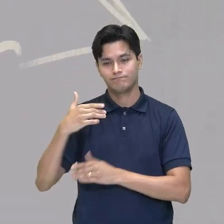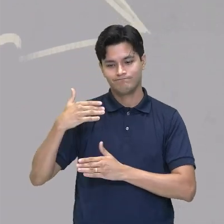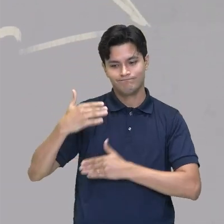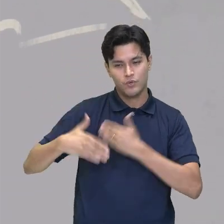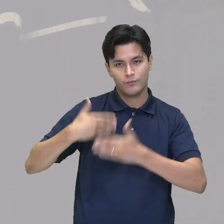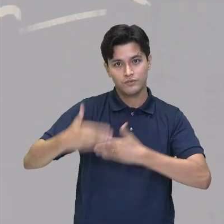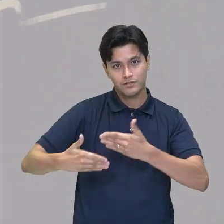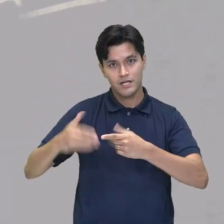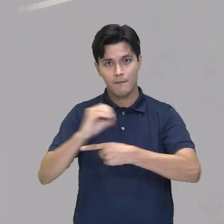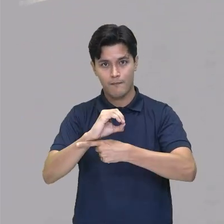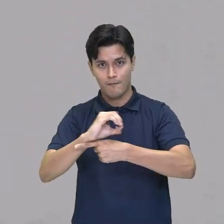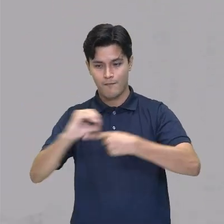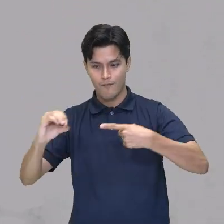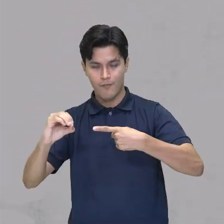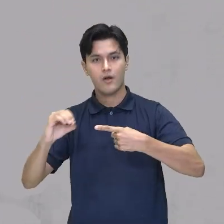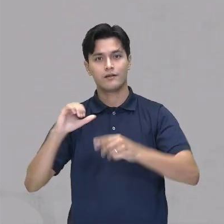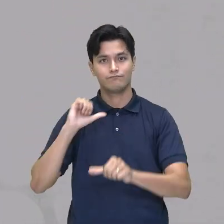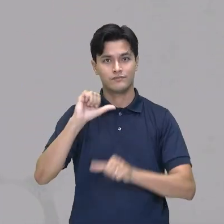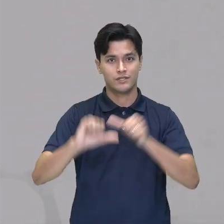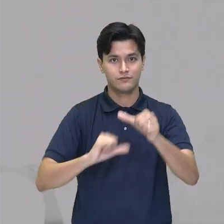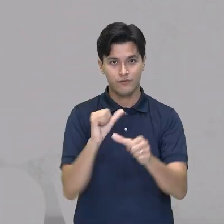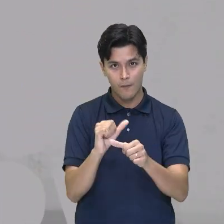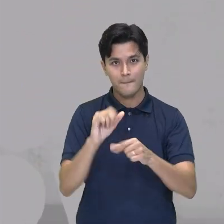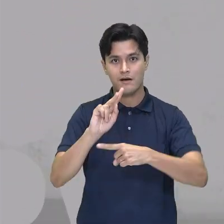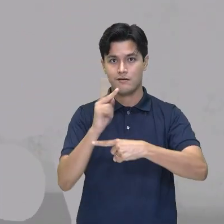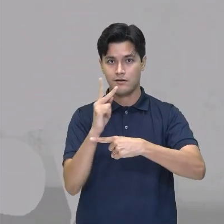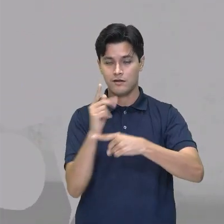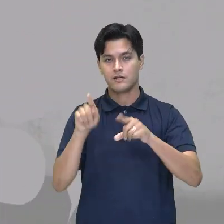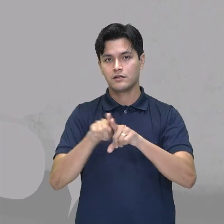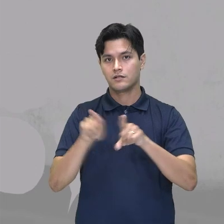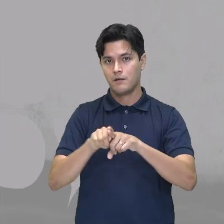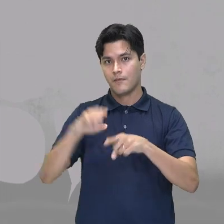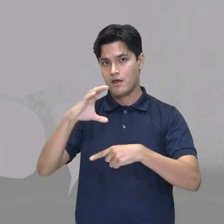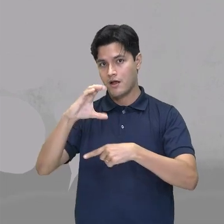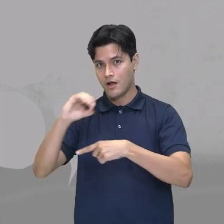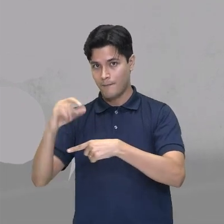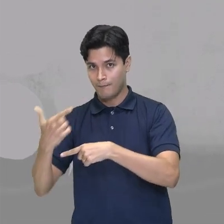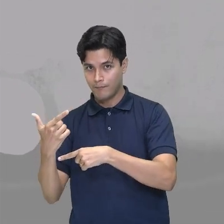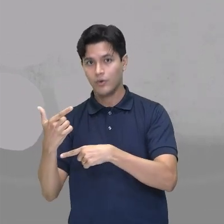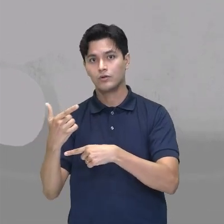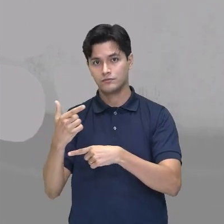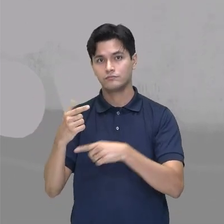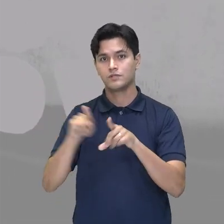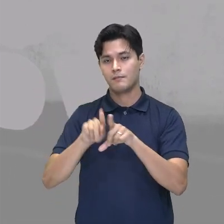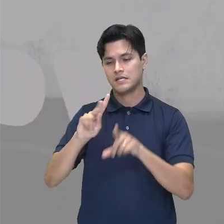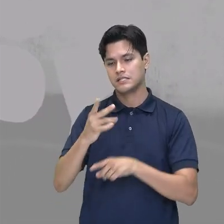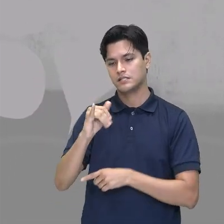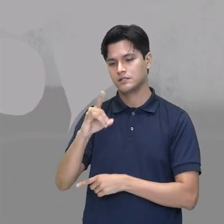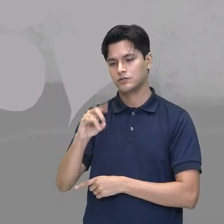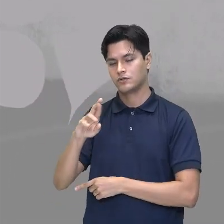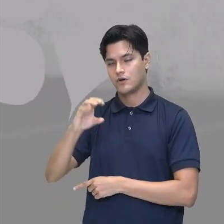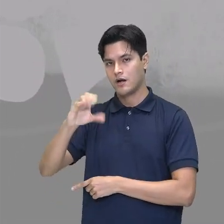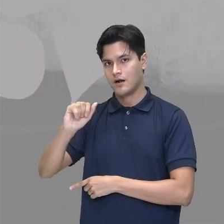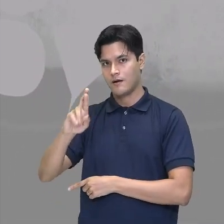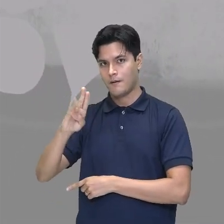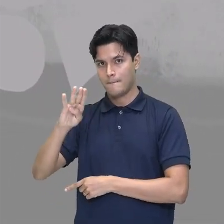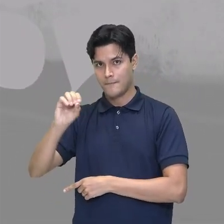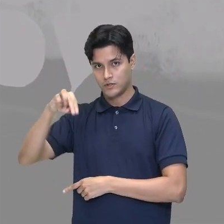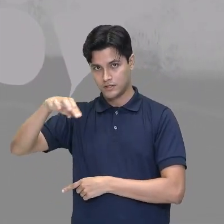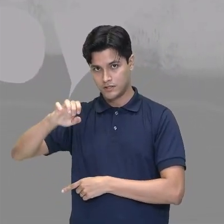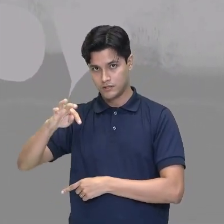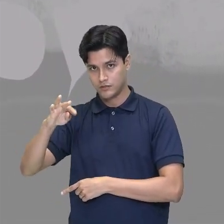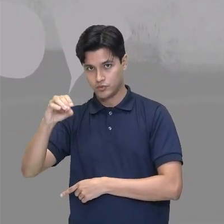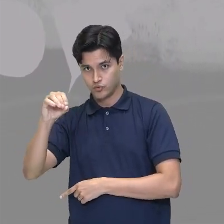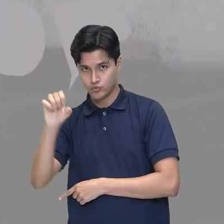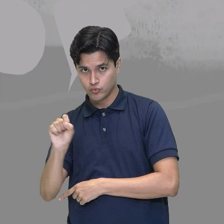transformada em compostos de hidrogênio e de carbono, hidrocarbonetos, nas formas líquidas e gasosas,